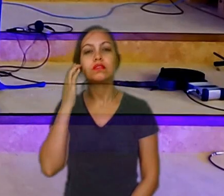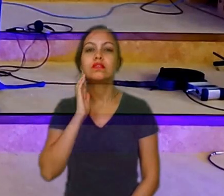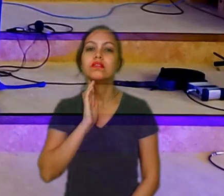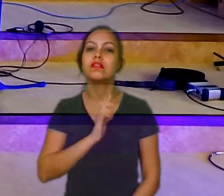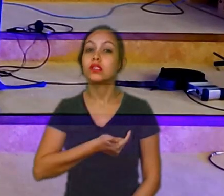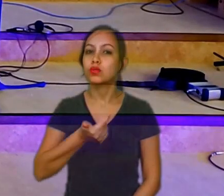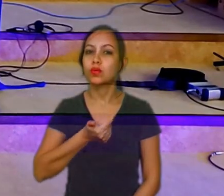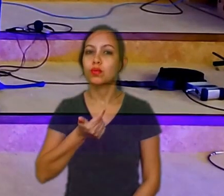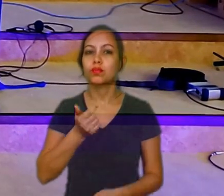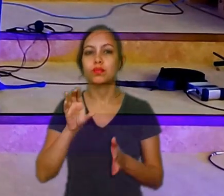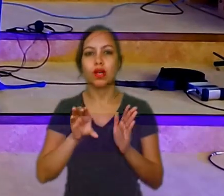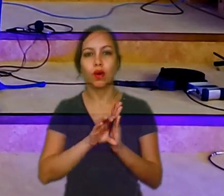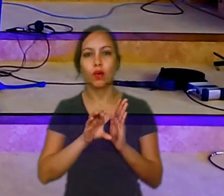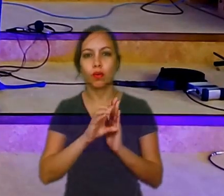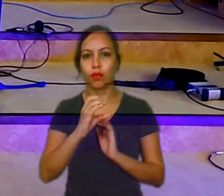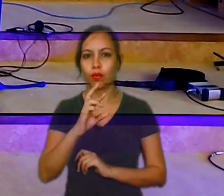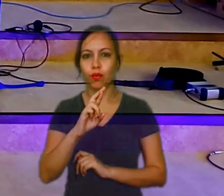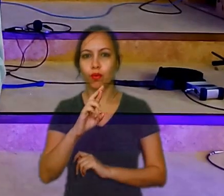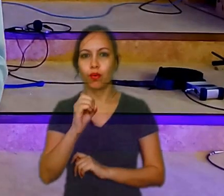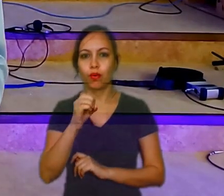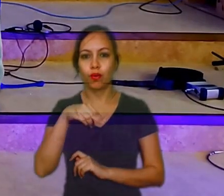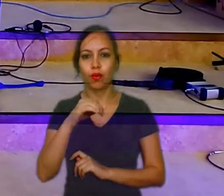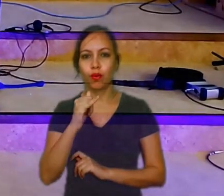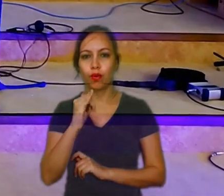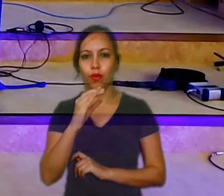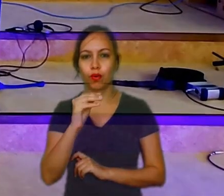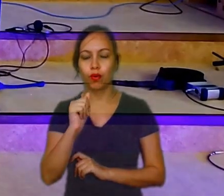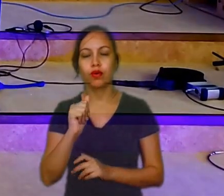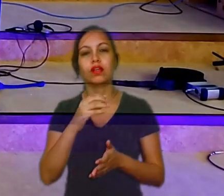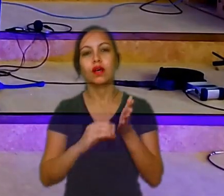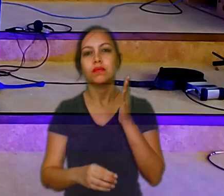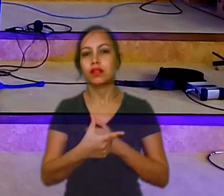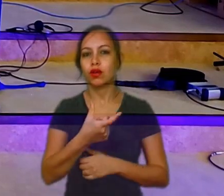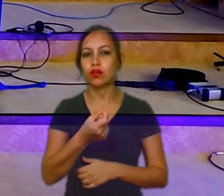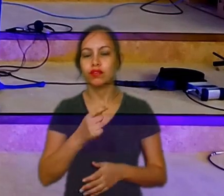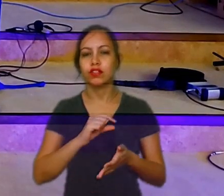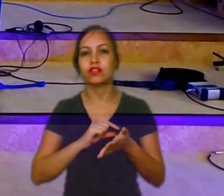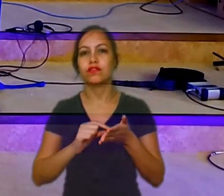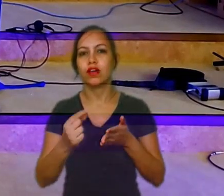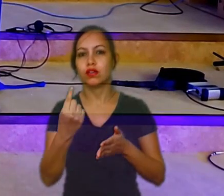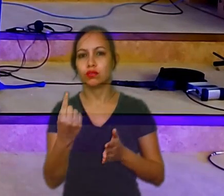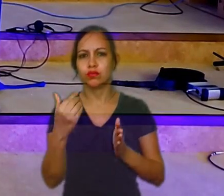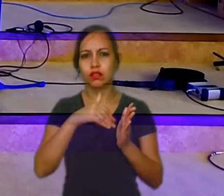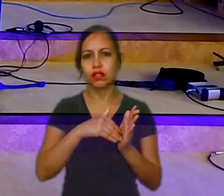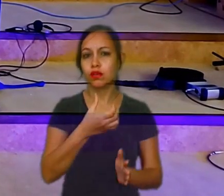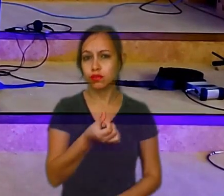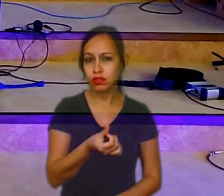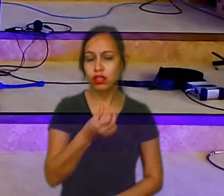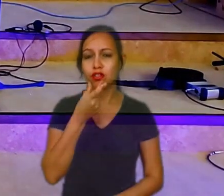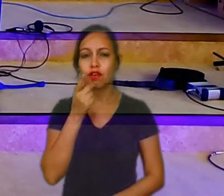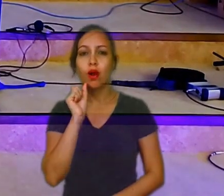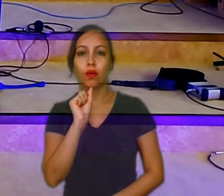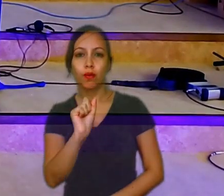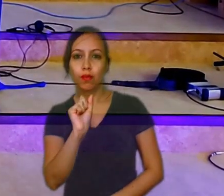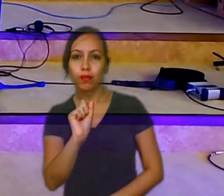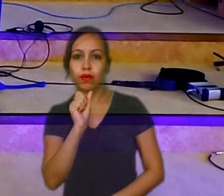2 Crônicas, capítulo 20, os 6 primeiros versículos, que